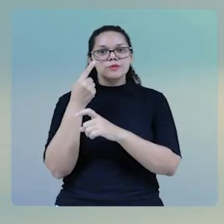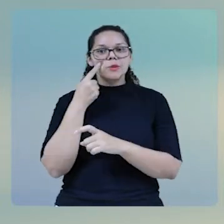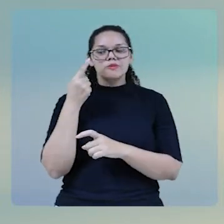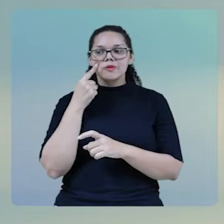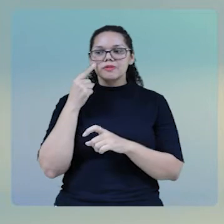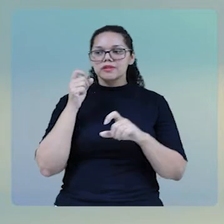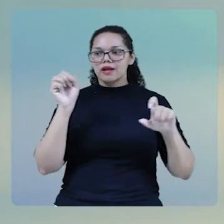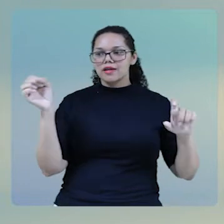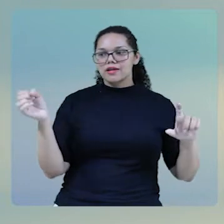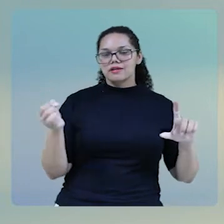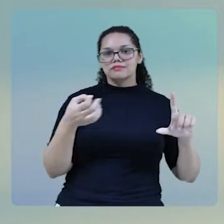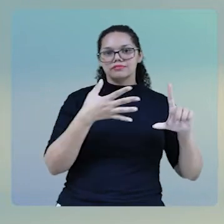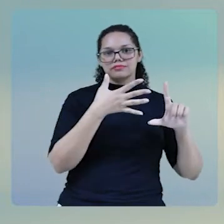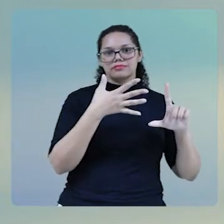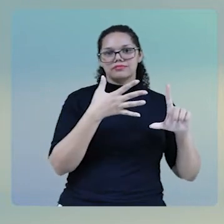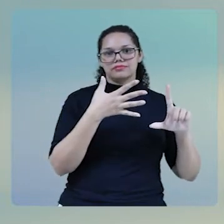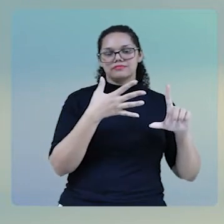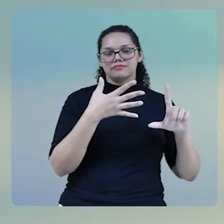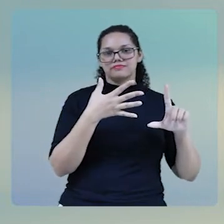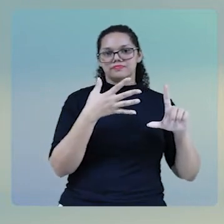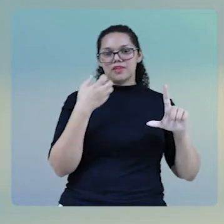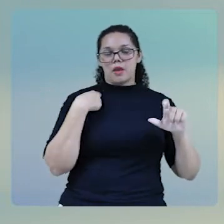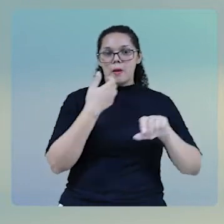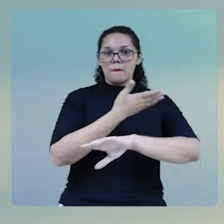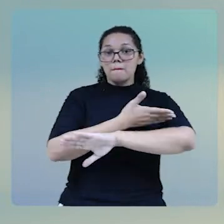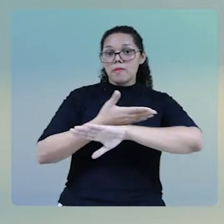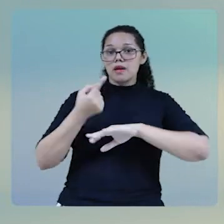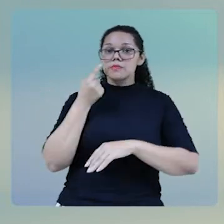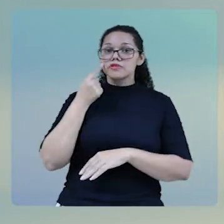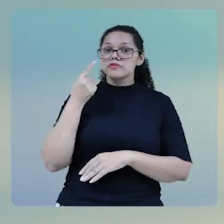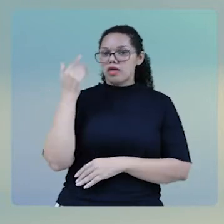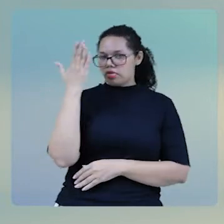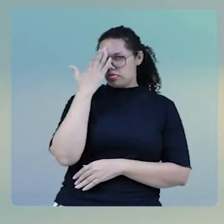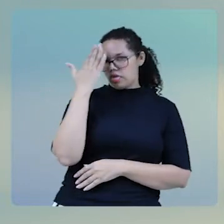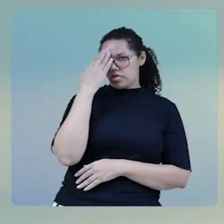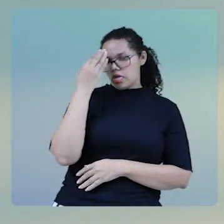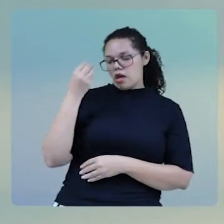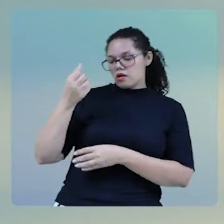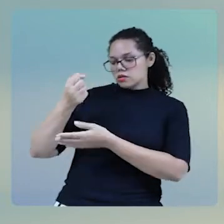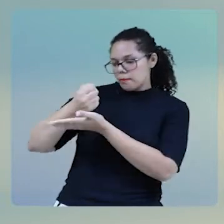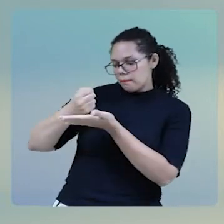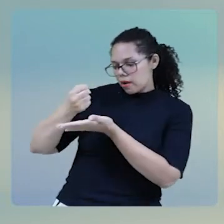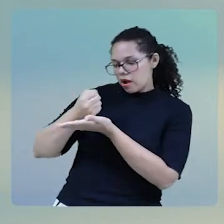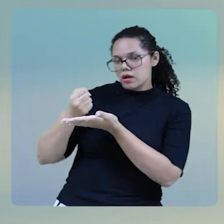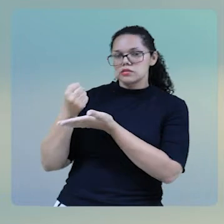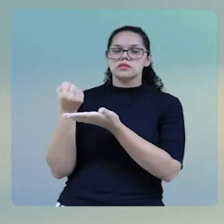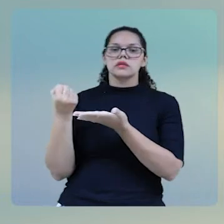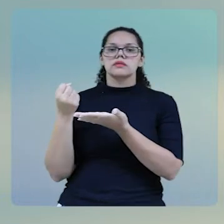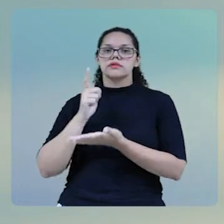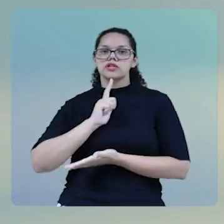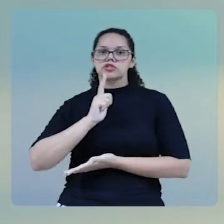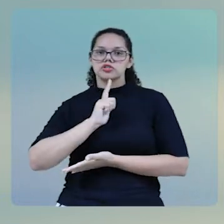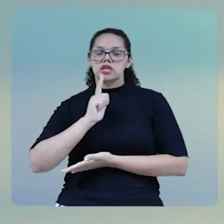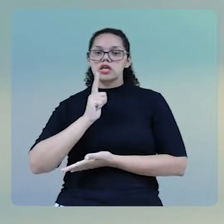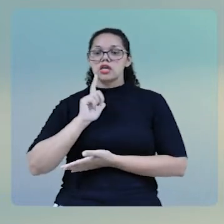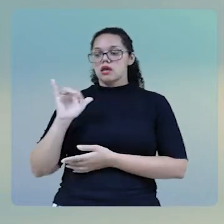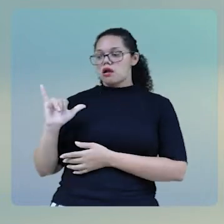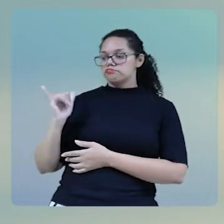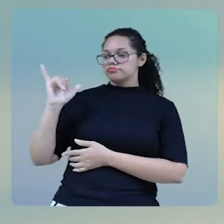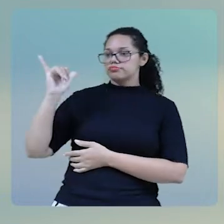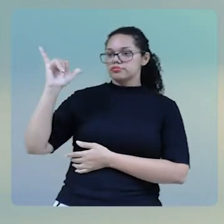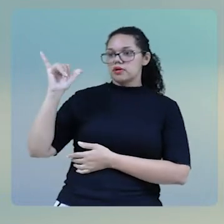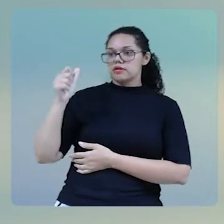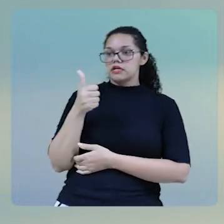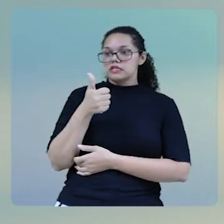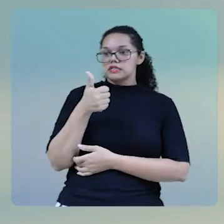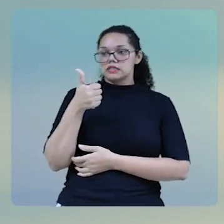branco, vou desenhar primeiro o circuito elétrico simples, para a gente poder entender uma coisa básica. A gente tem aqui que a voltagem são